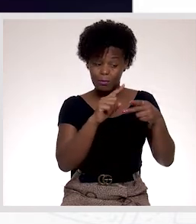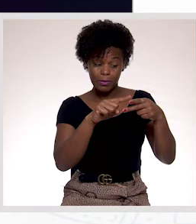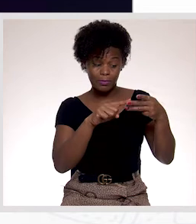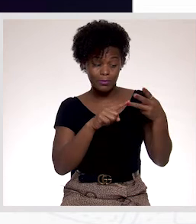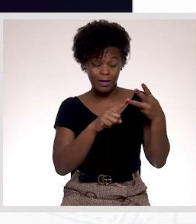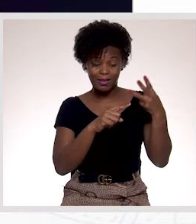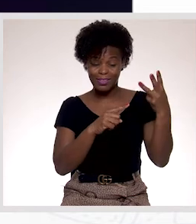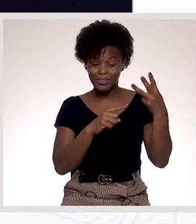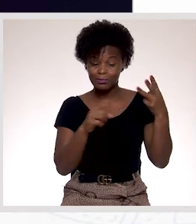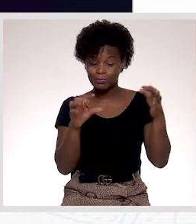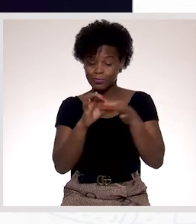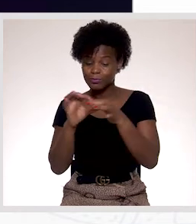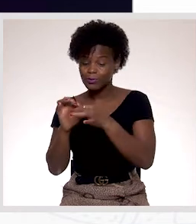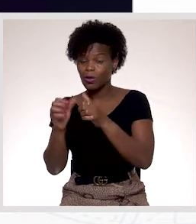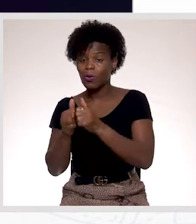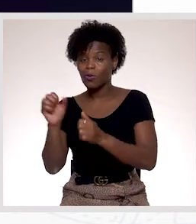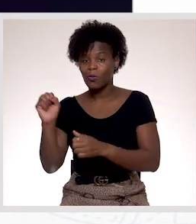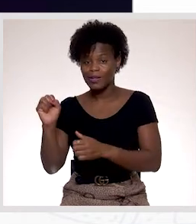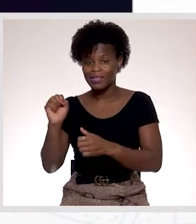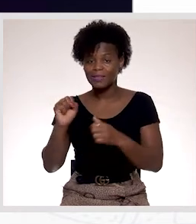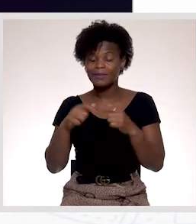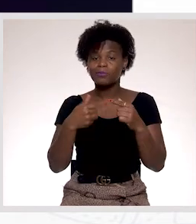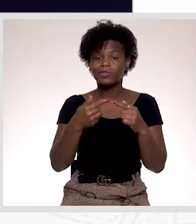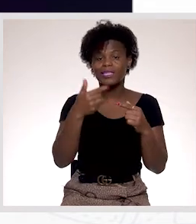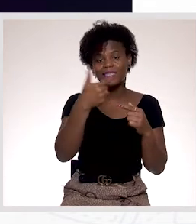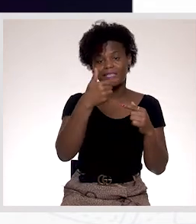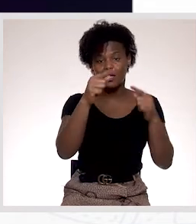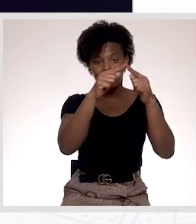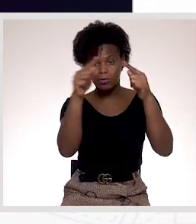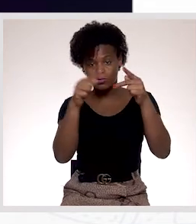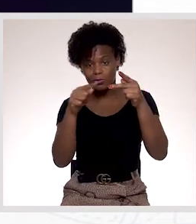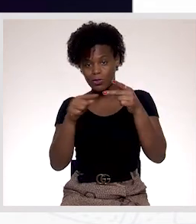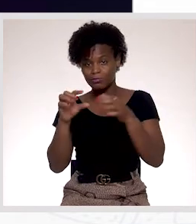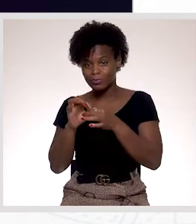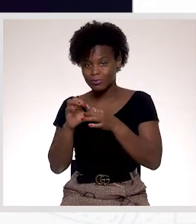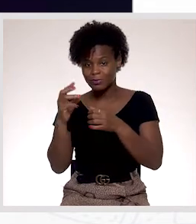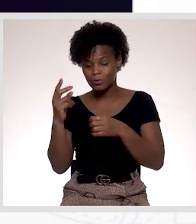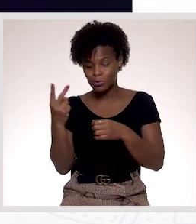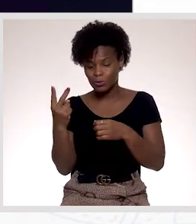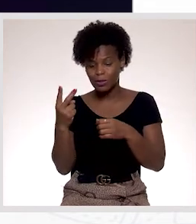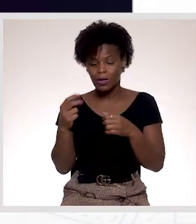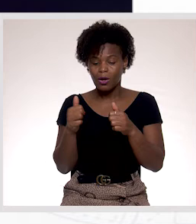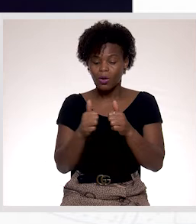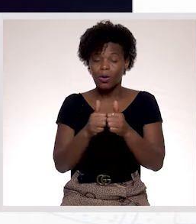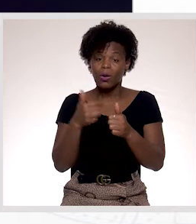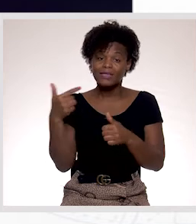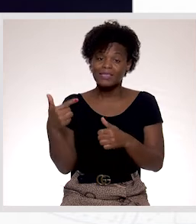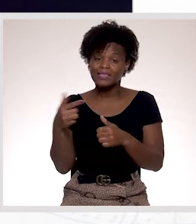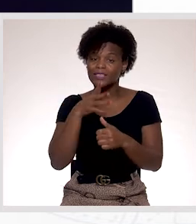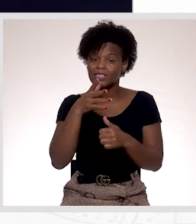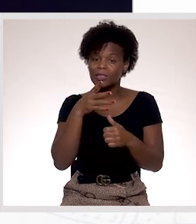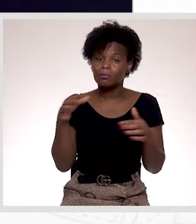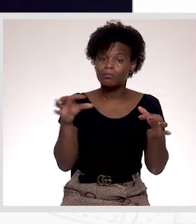3 pontes de hidrogênio com guanina. E timina forma 2 pontes de hidrogênio com adenina. Isso é chamado